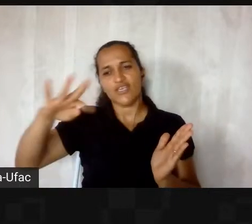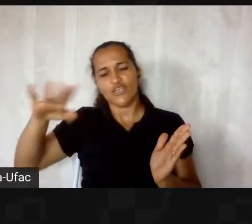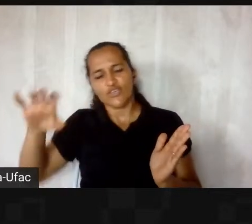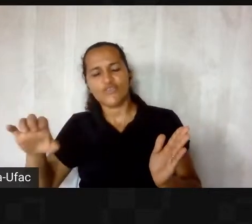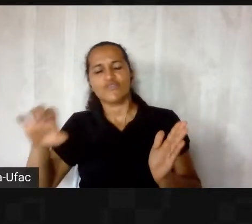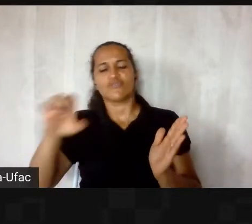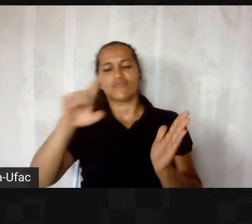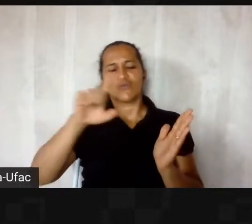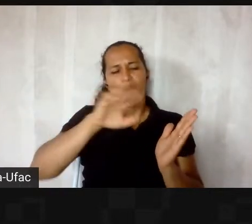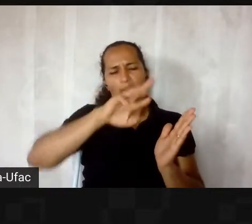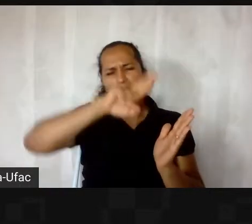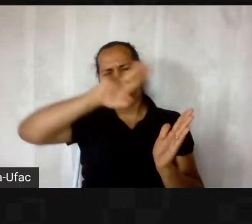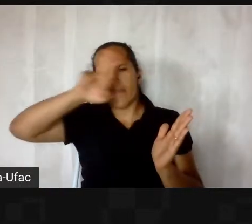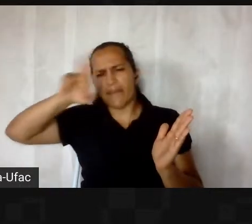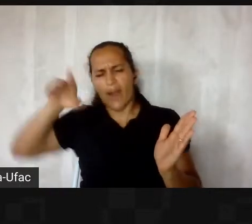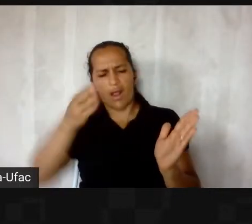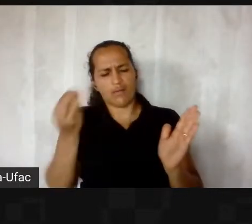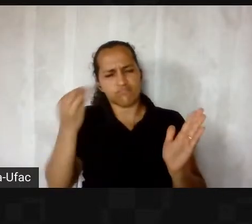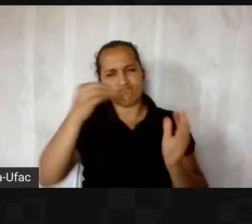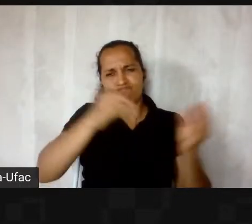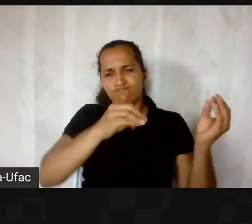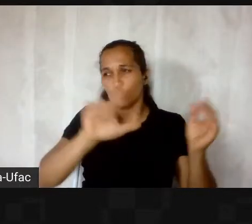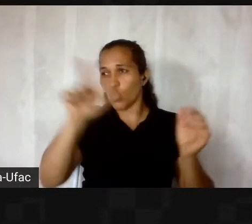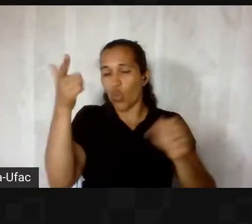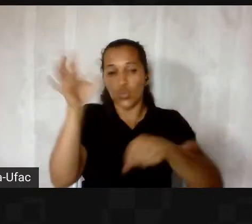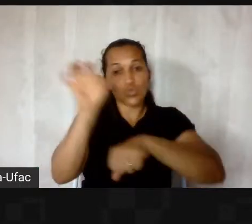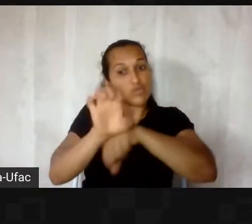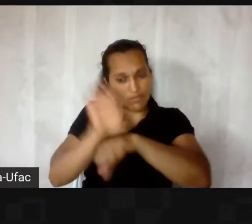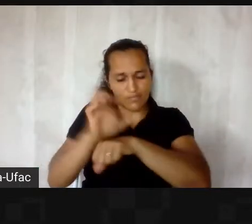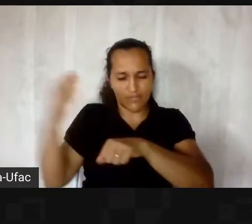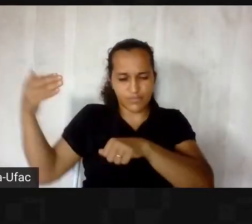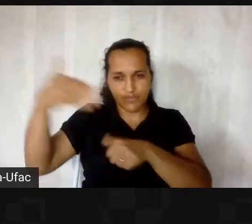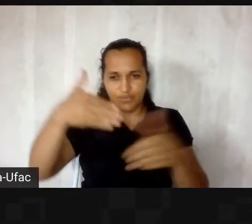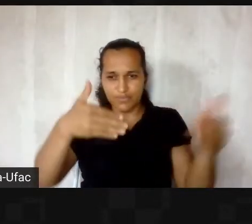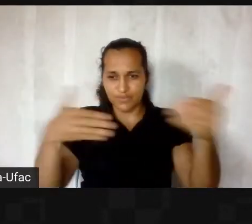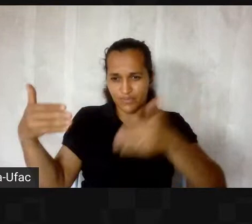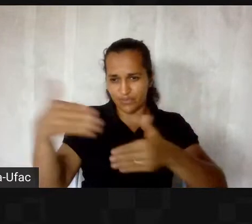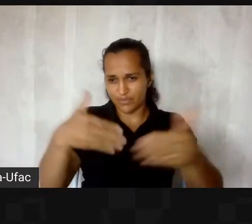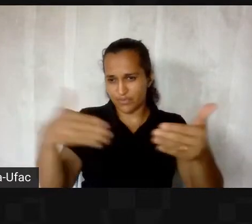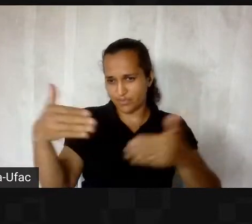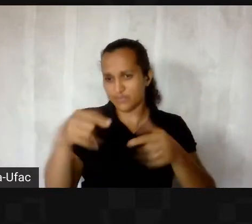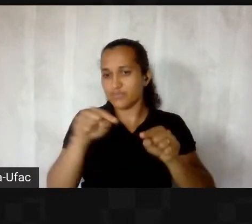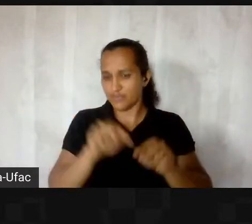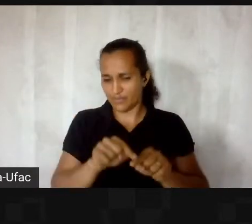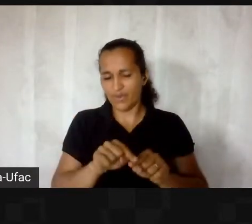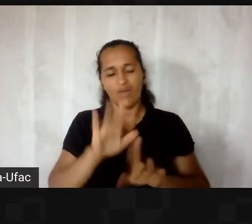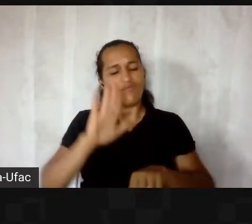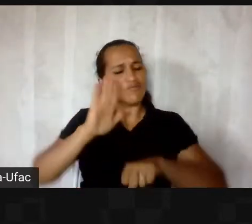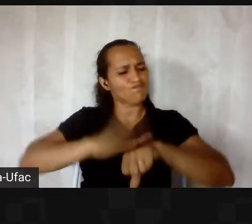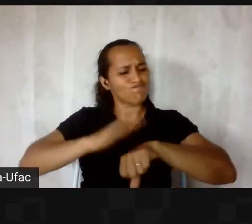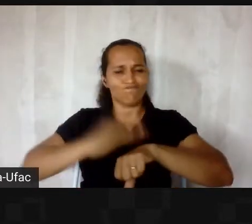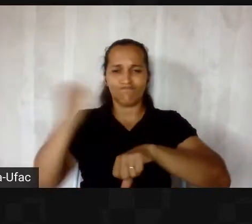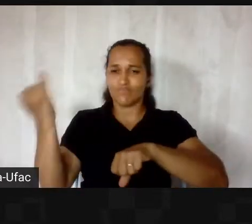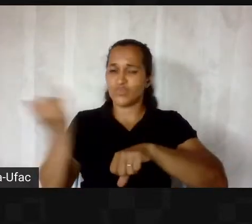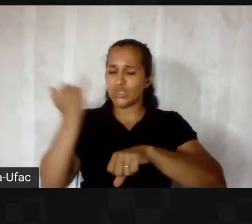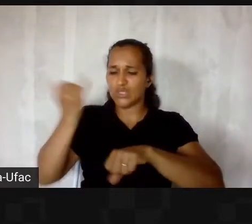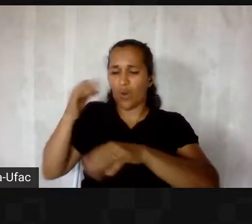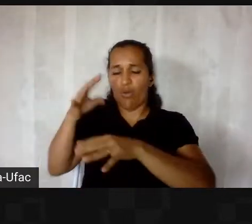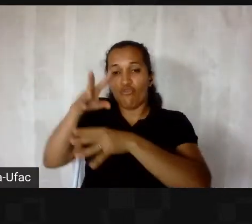Lucília, que foram fundamentais para o fortalecimento do curso de letras.